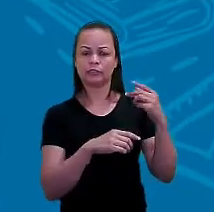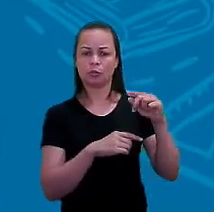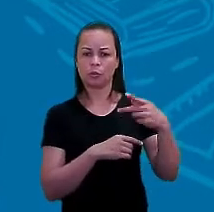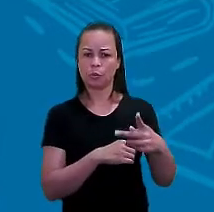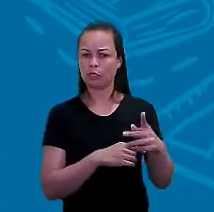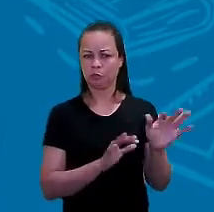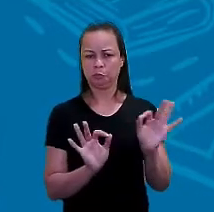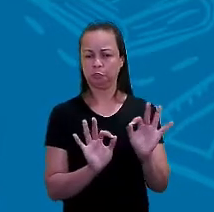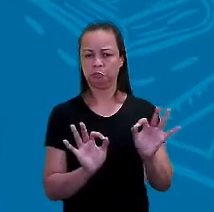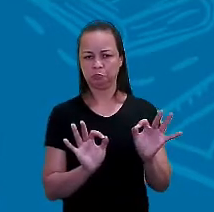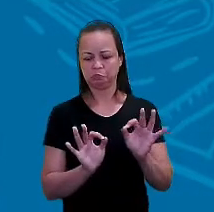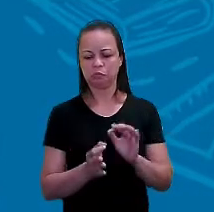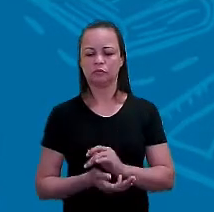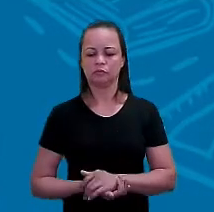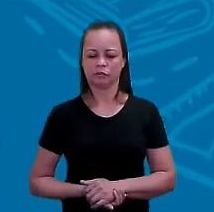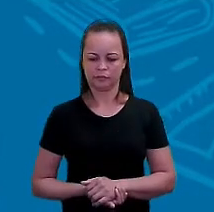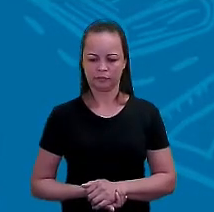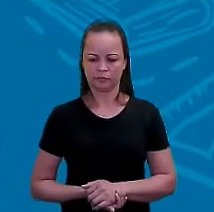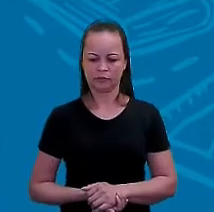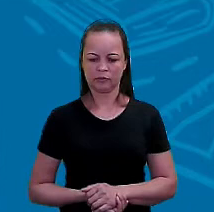We aren't in town. And so,